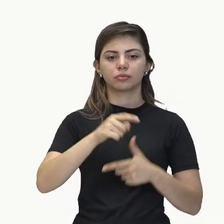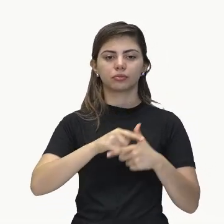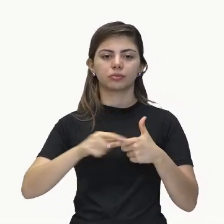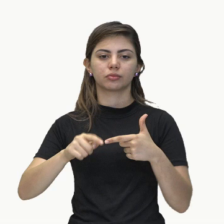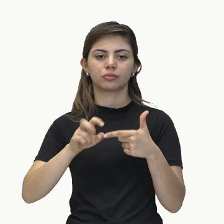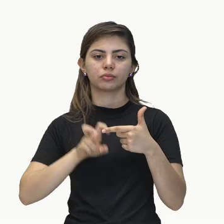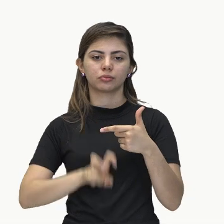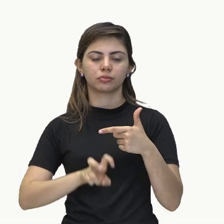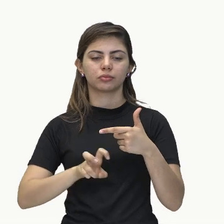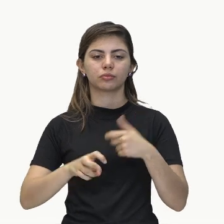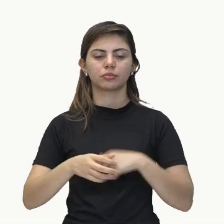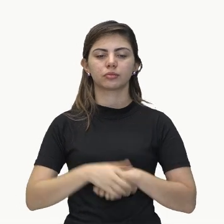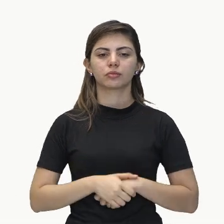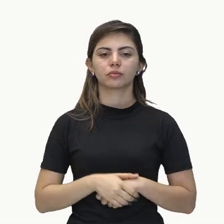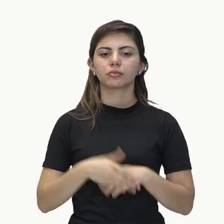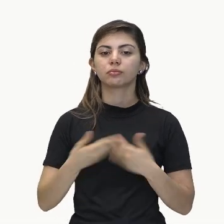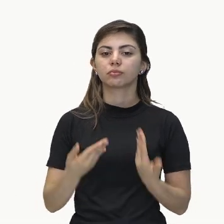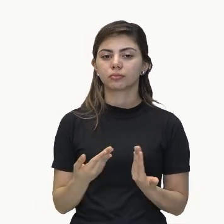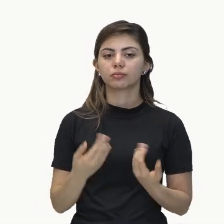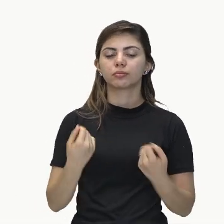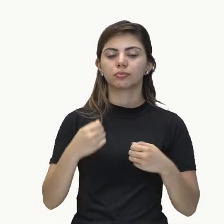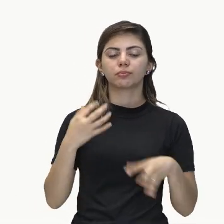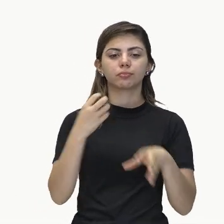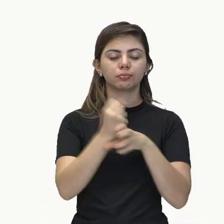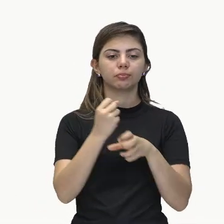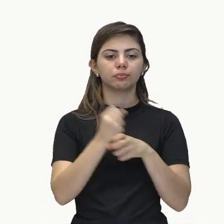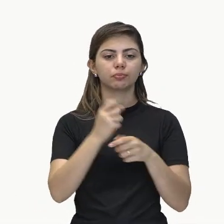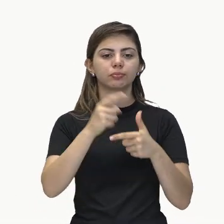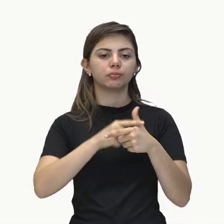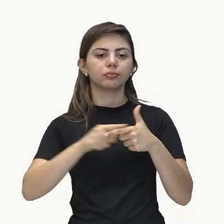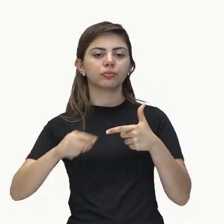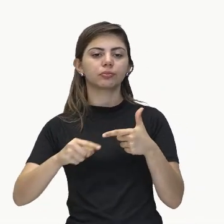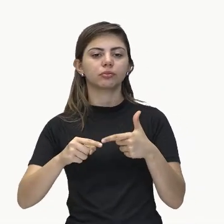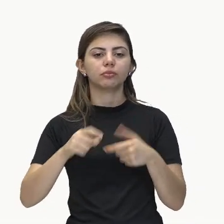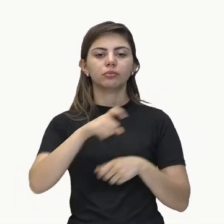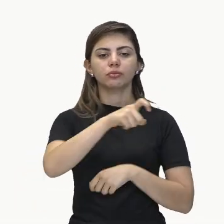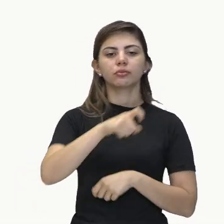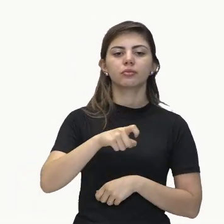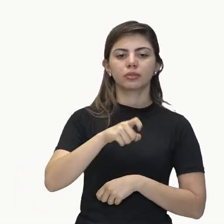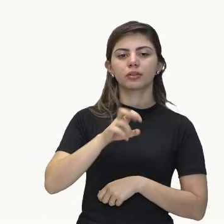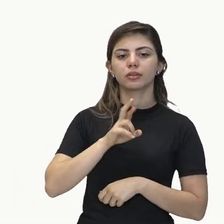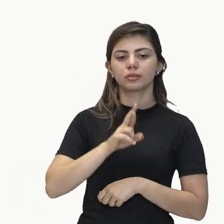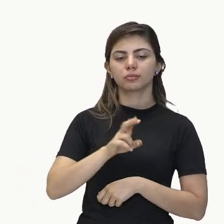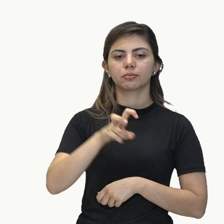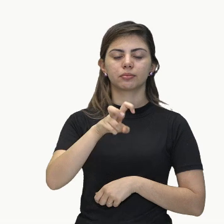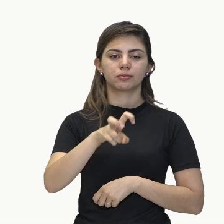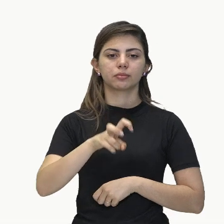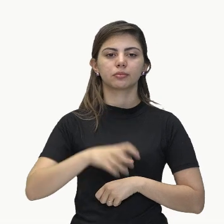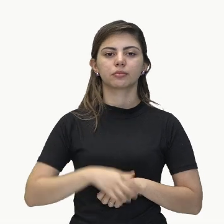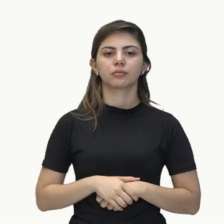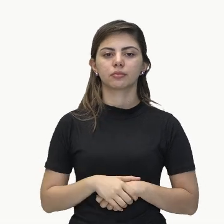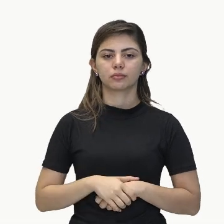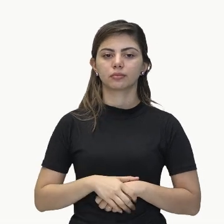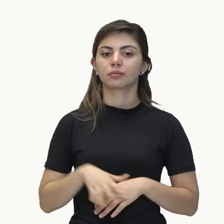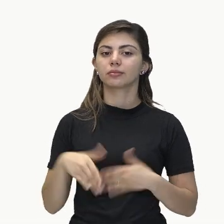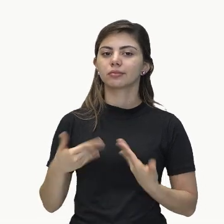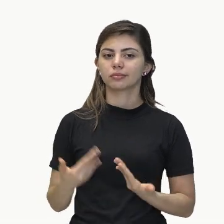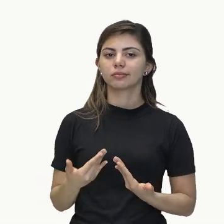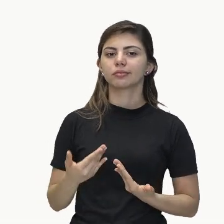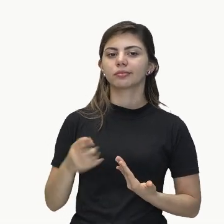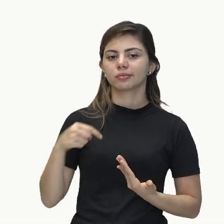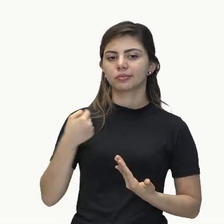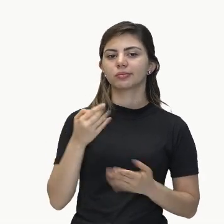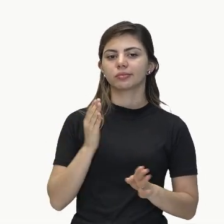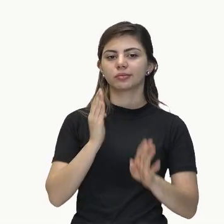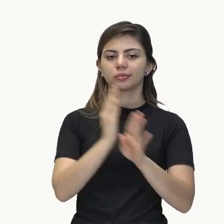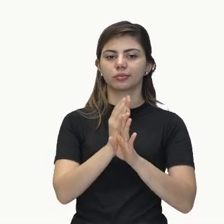a divisão. E aí, 25 dividido por 5 é 5. Cheguei novamente no valor do meu